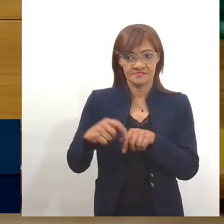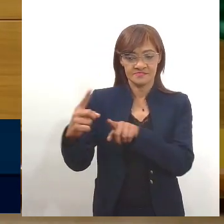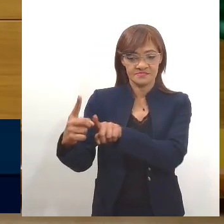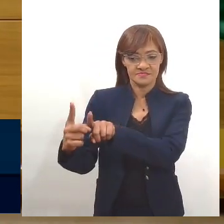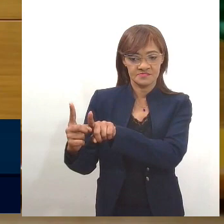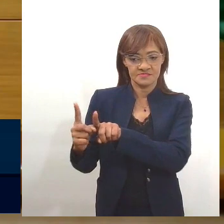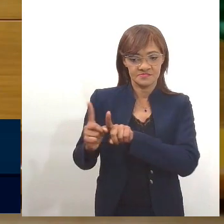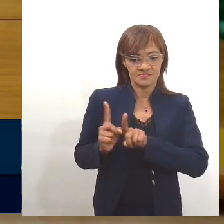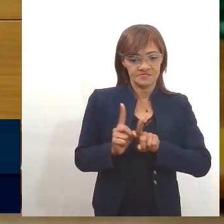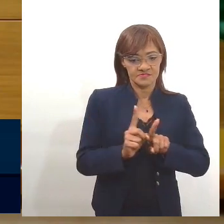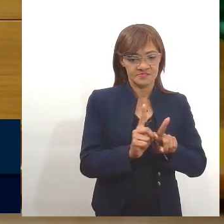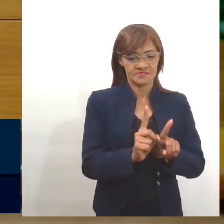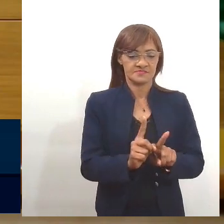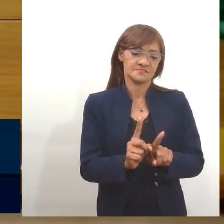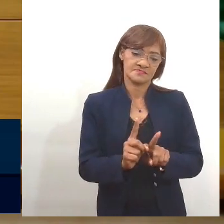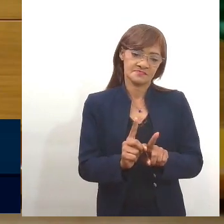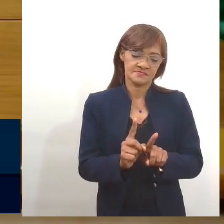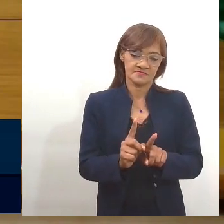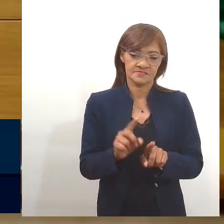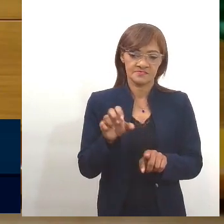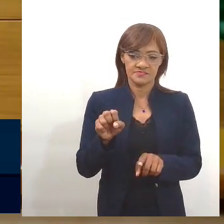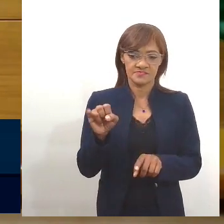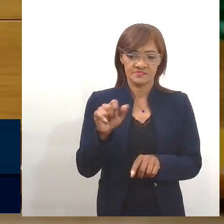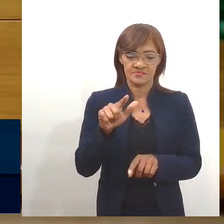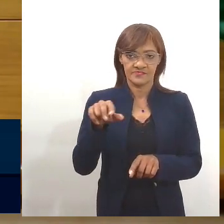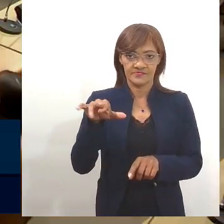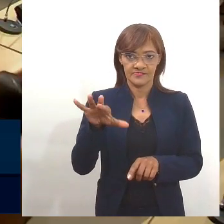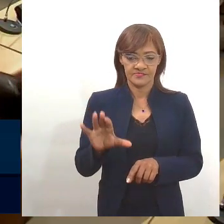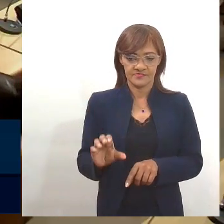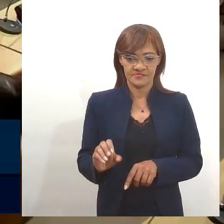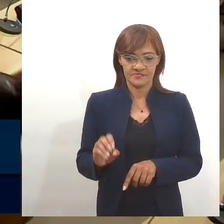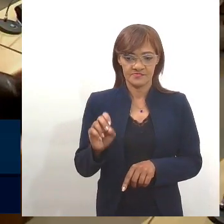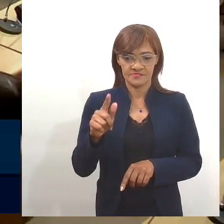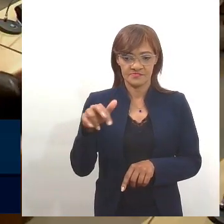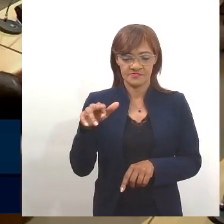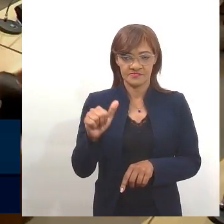Silvio de Oliveira, que se encontra na antessala do plenário.